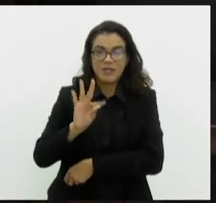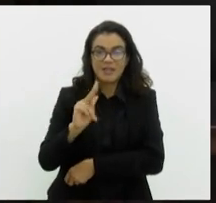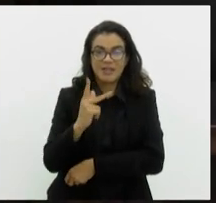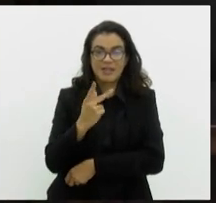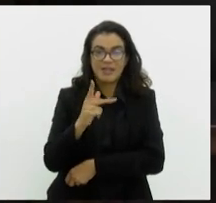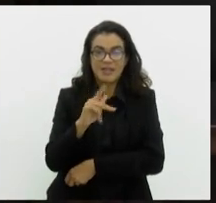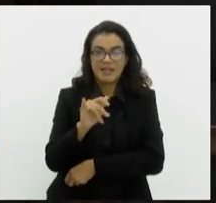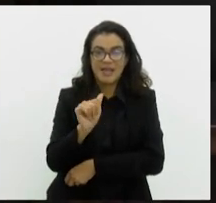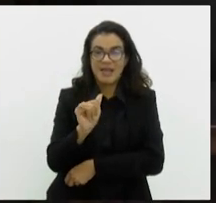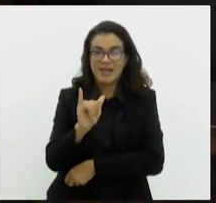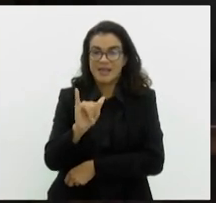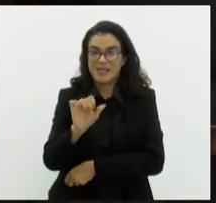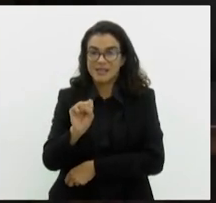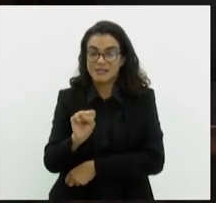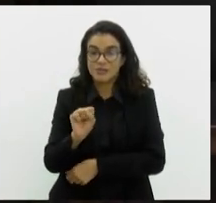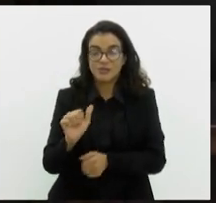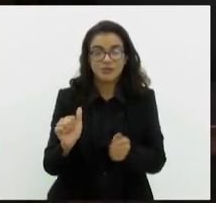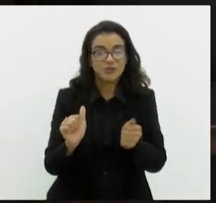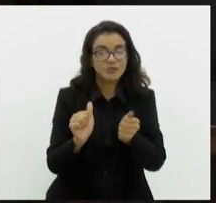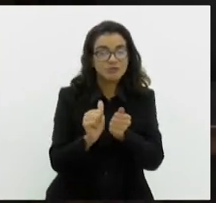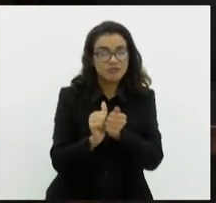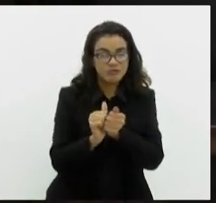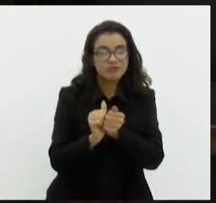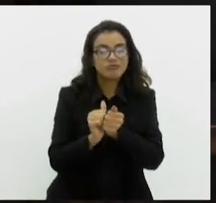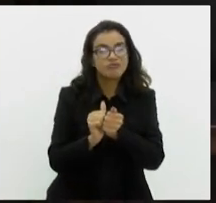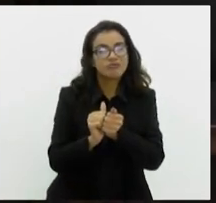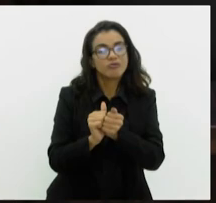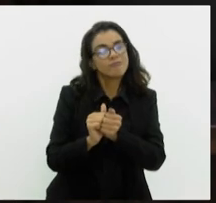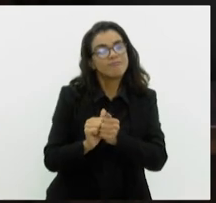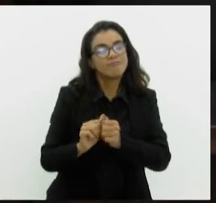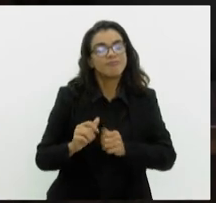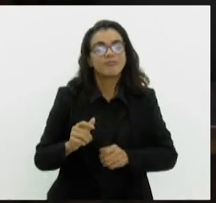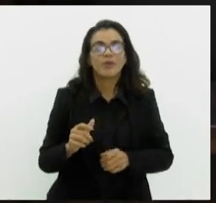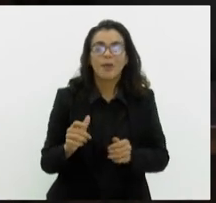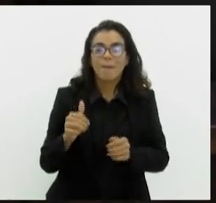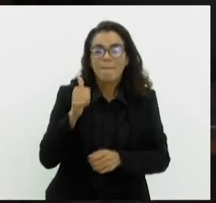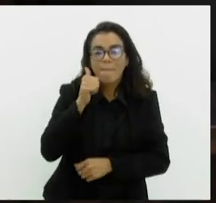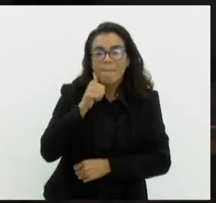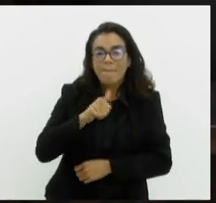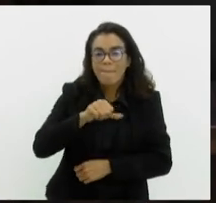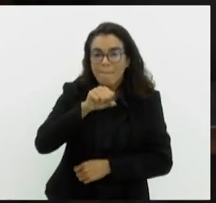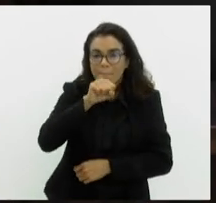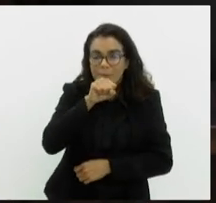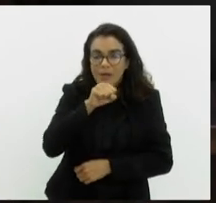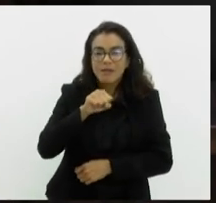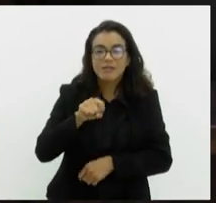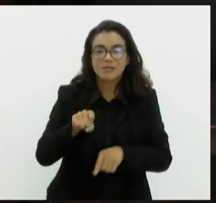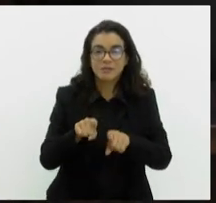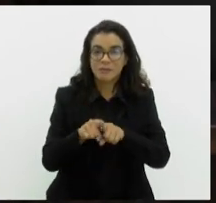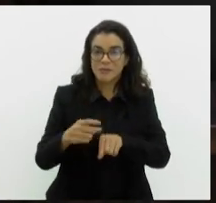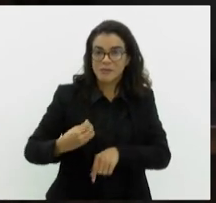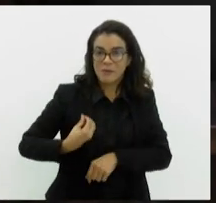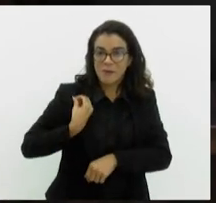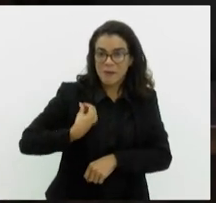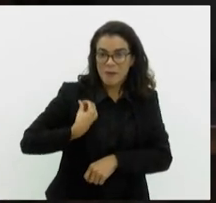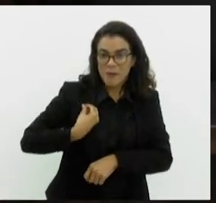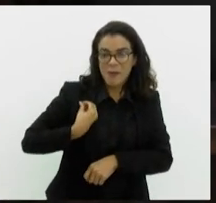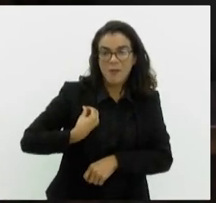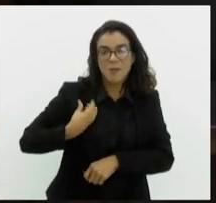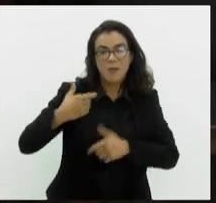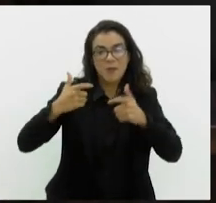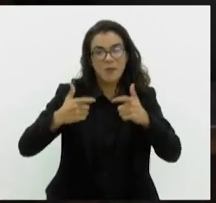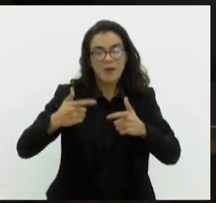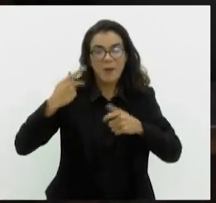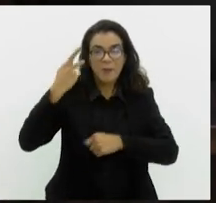que traz com a sua mandata também a possibilidade dessas mulheres mães estarem no parlamento. Muito obrigada pela sua